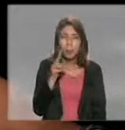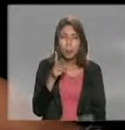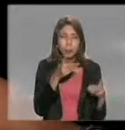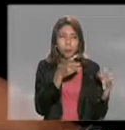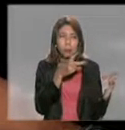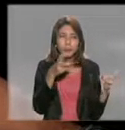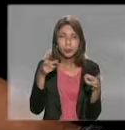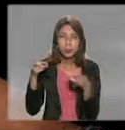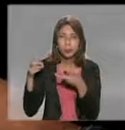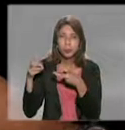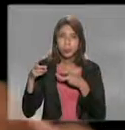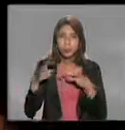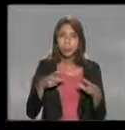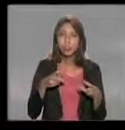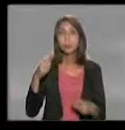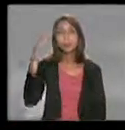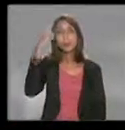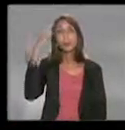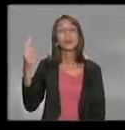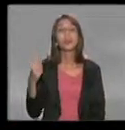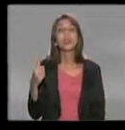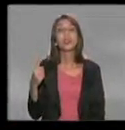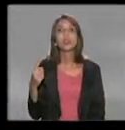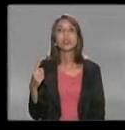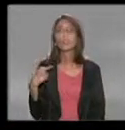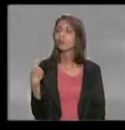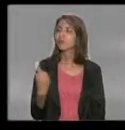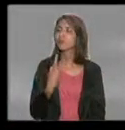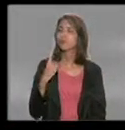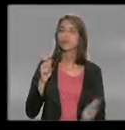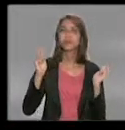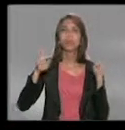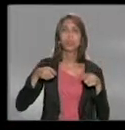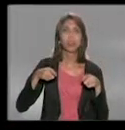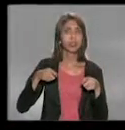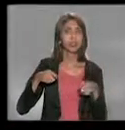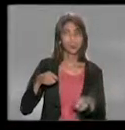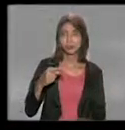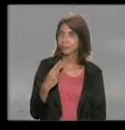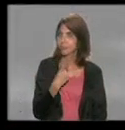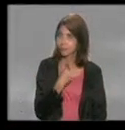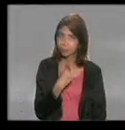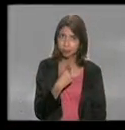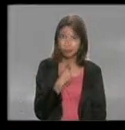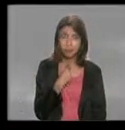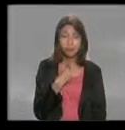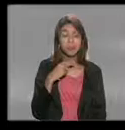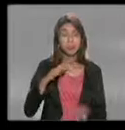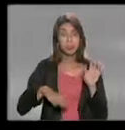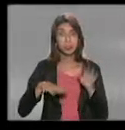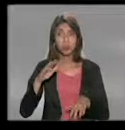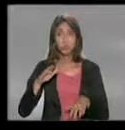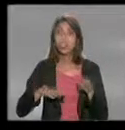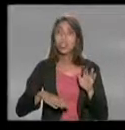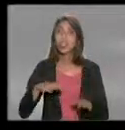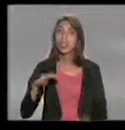o pessoal mais novo, né? O pessoal da descendência da matriz africana afro-brasileira,